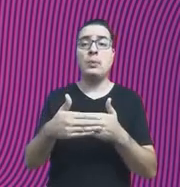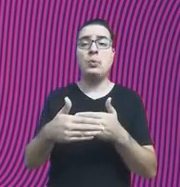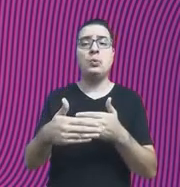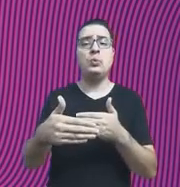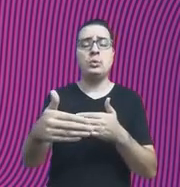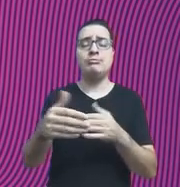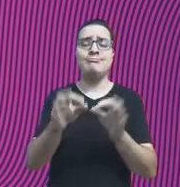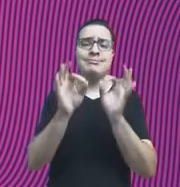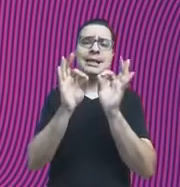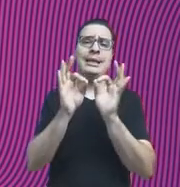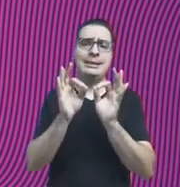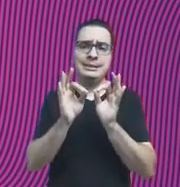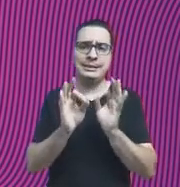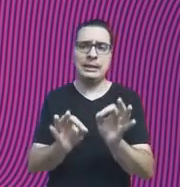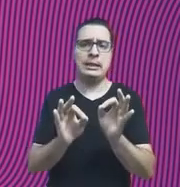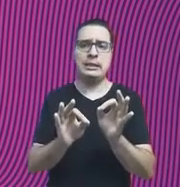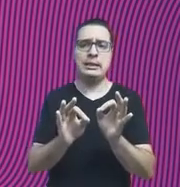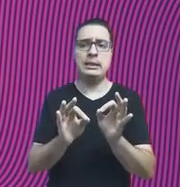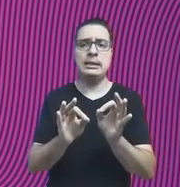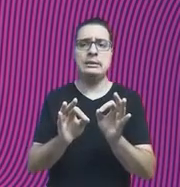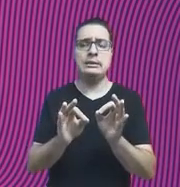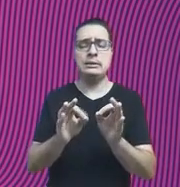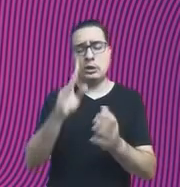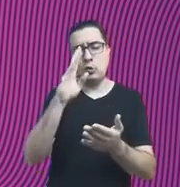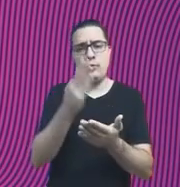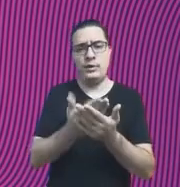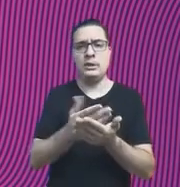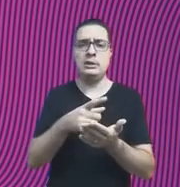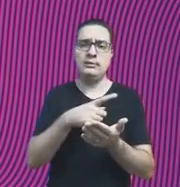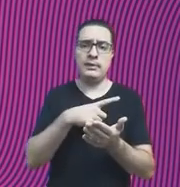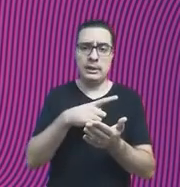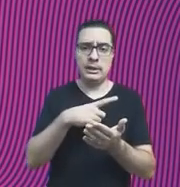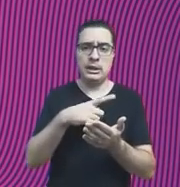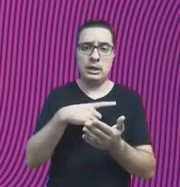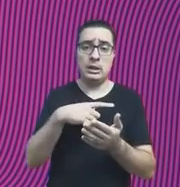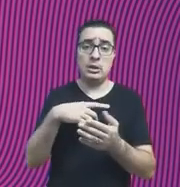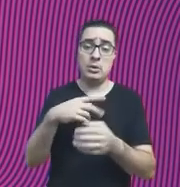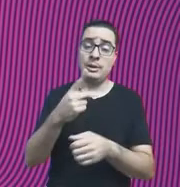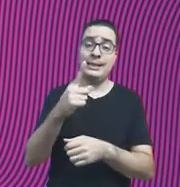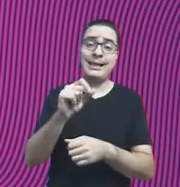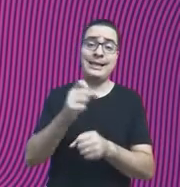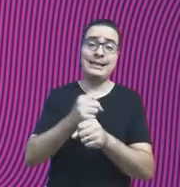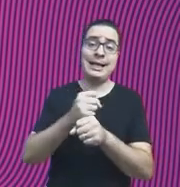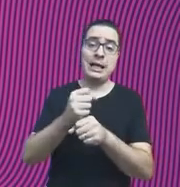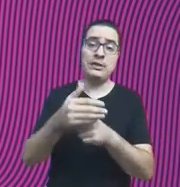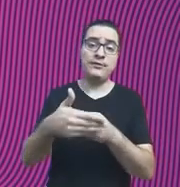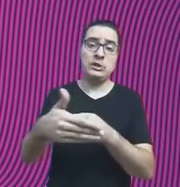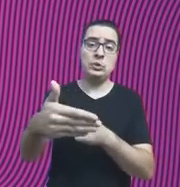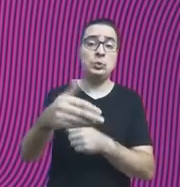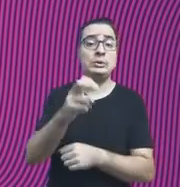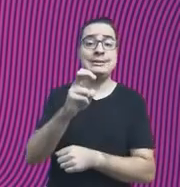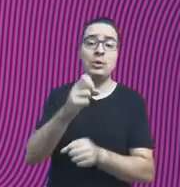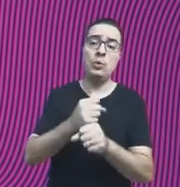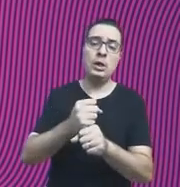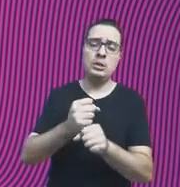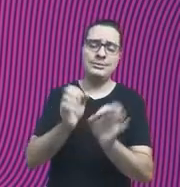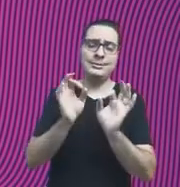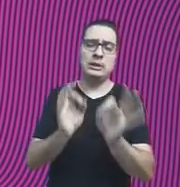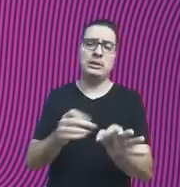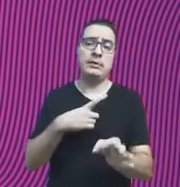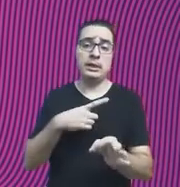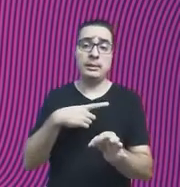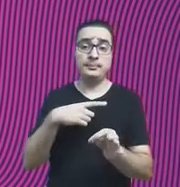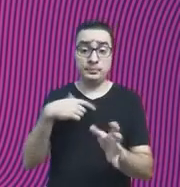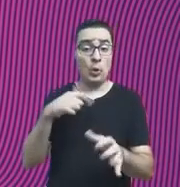absolutamente confiante nos próximos 10 anos, nos próximos 5, 10 anos. Como a transformação digital. Eu nem vou